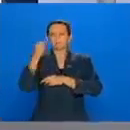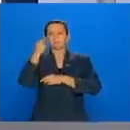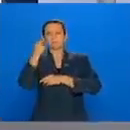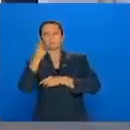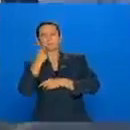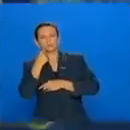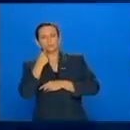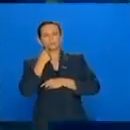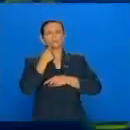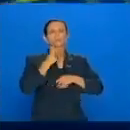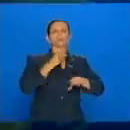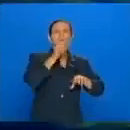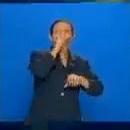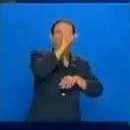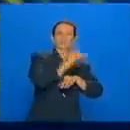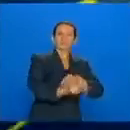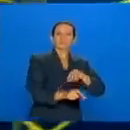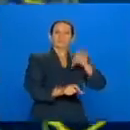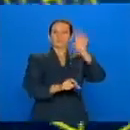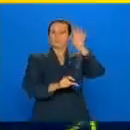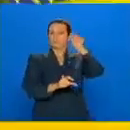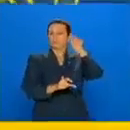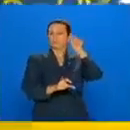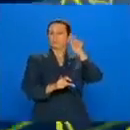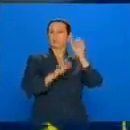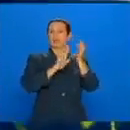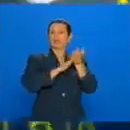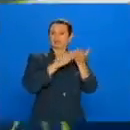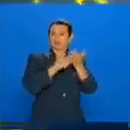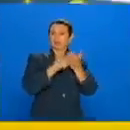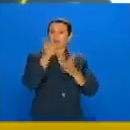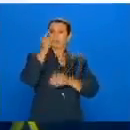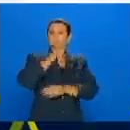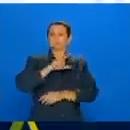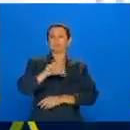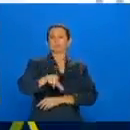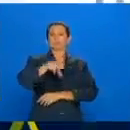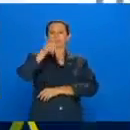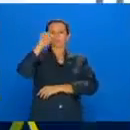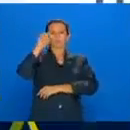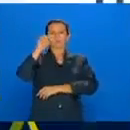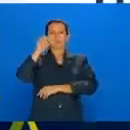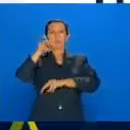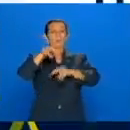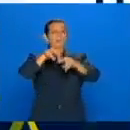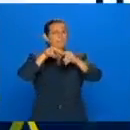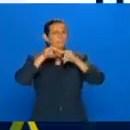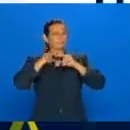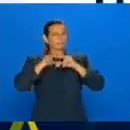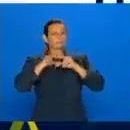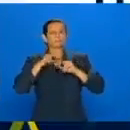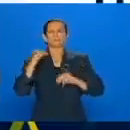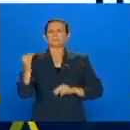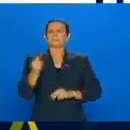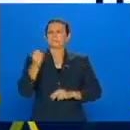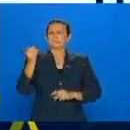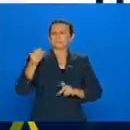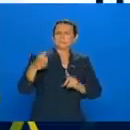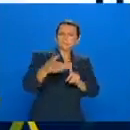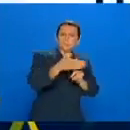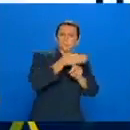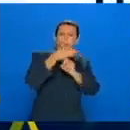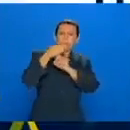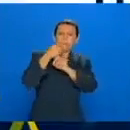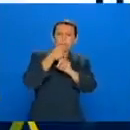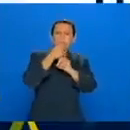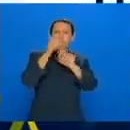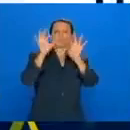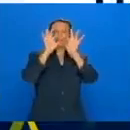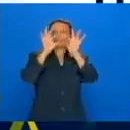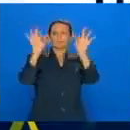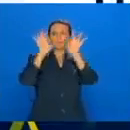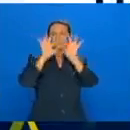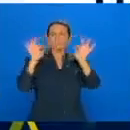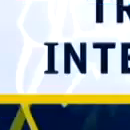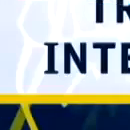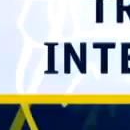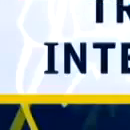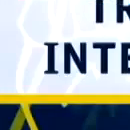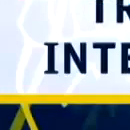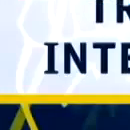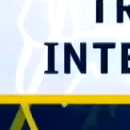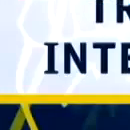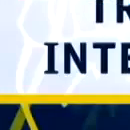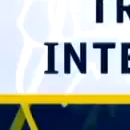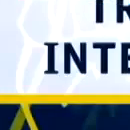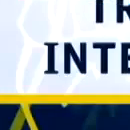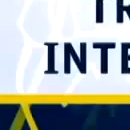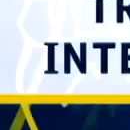pessoas ouvintes. Diante disso, é de suma importância entender o domínio da estrutura linguística na